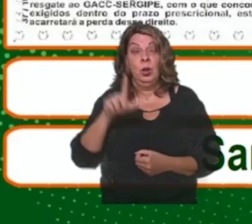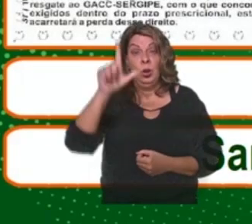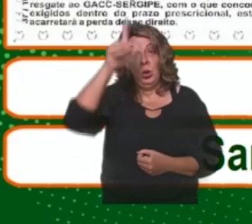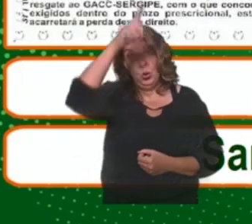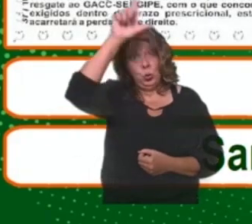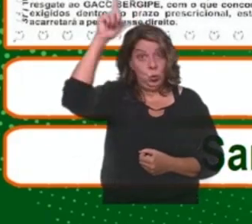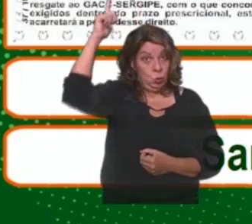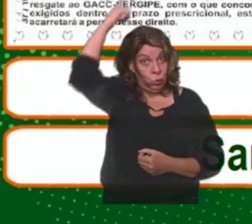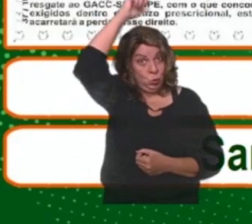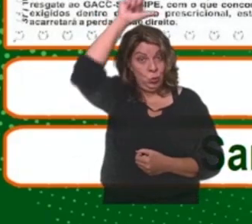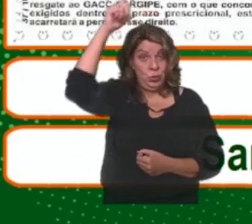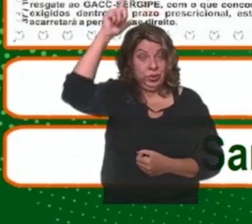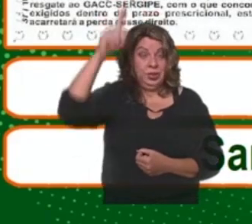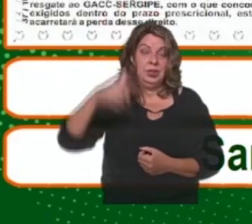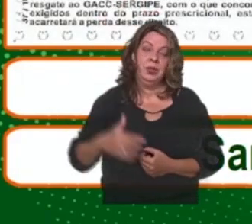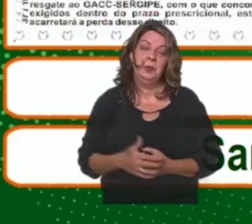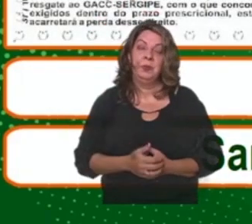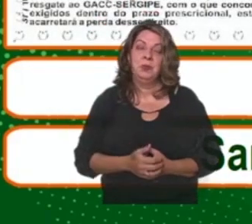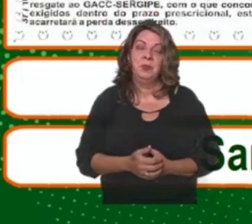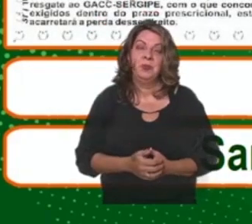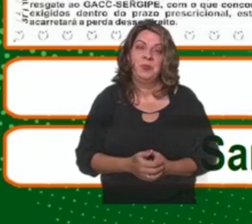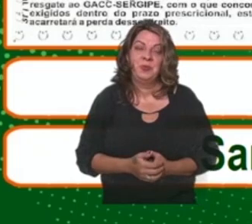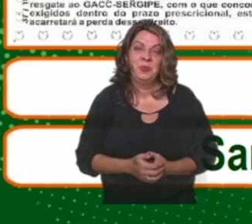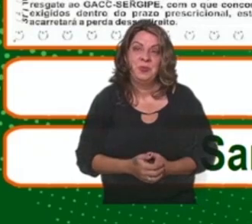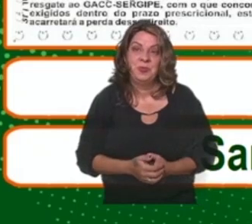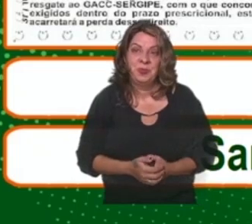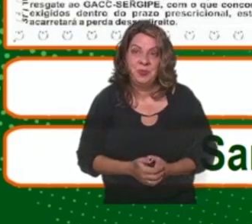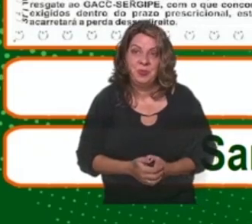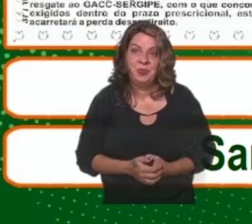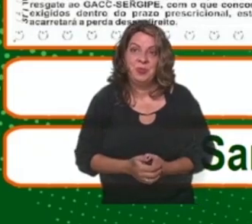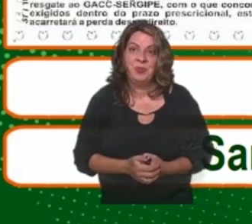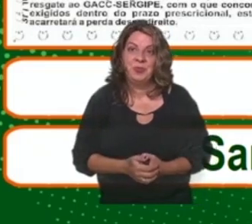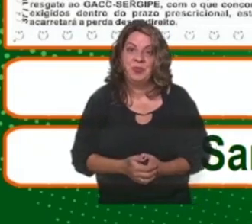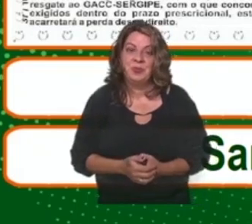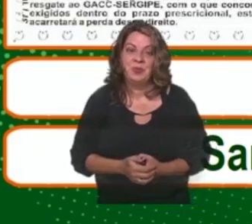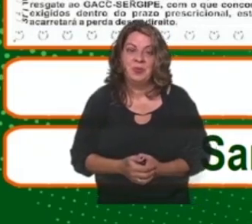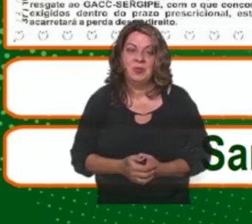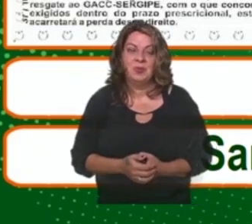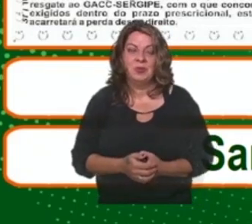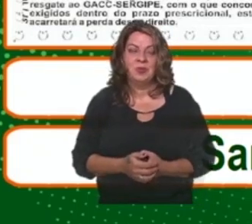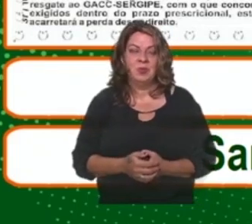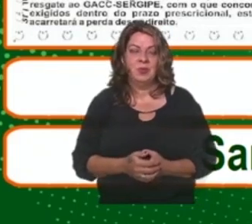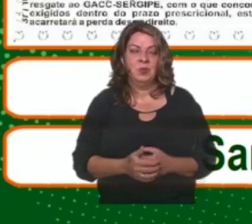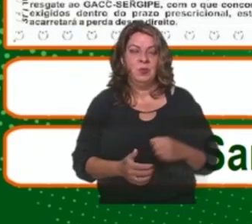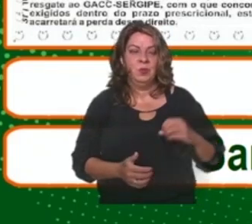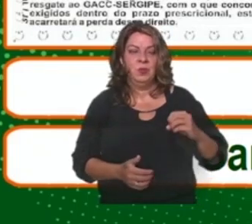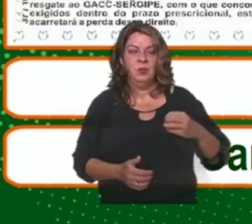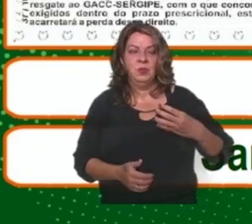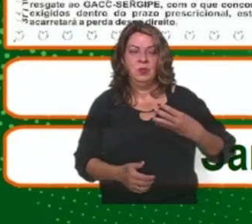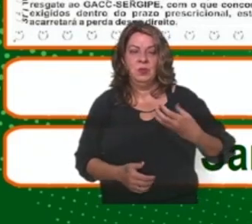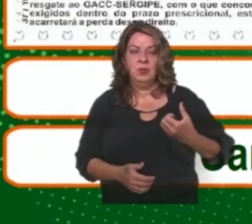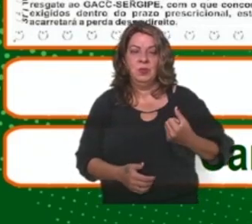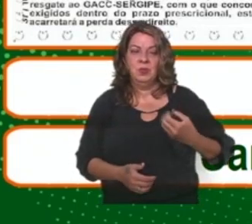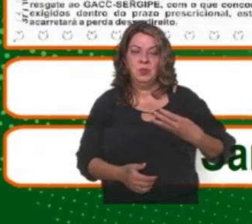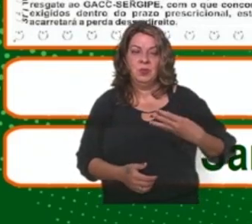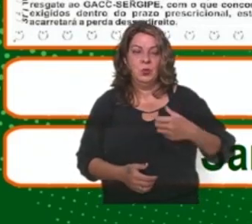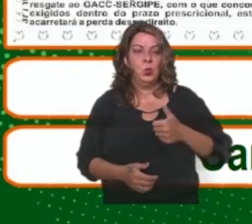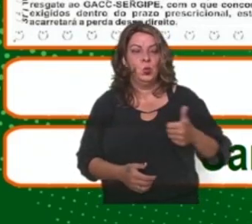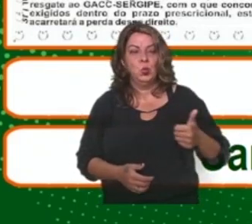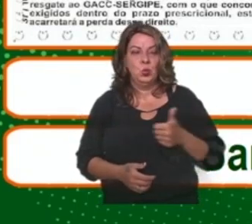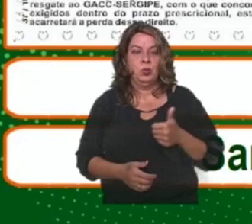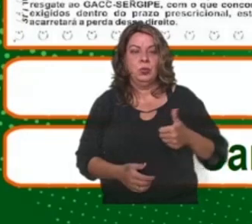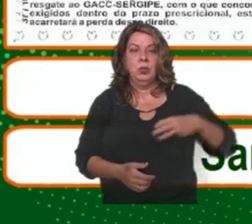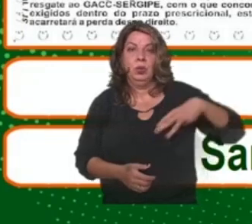mesmo. Adquiriu com o Chico aí na regional aqui da Ban. Eu já anuncio aqui o